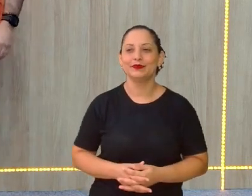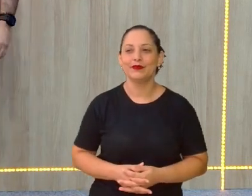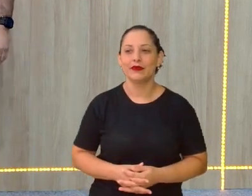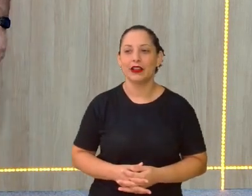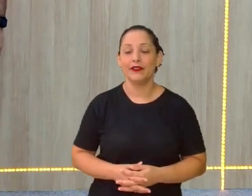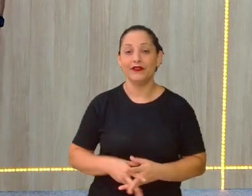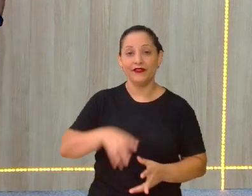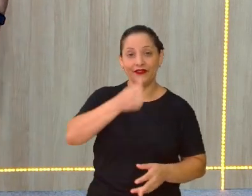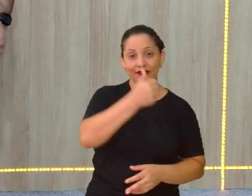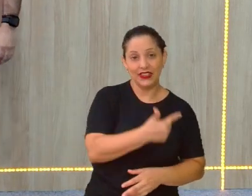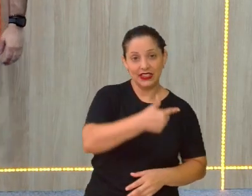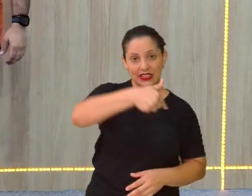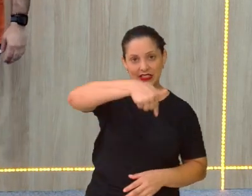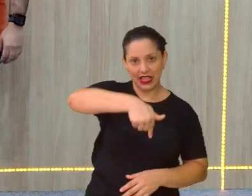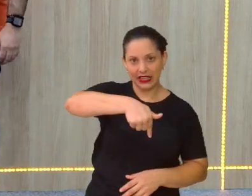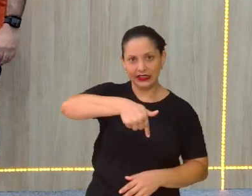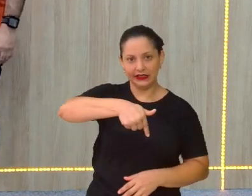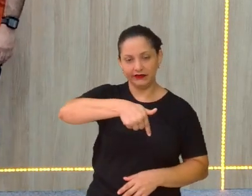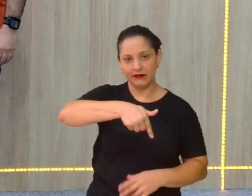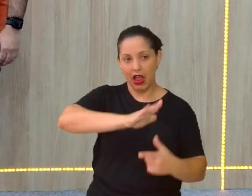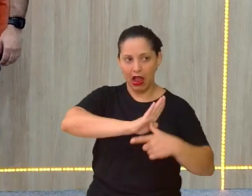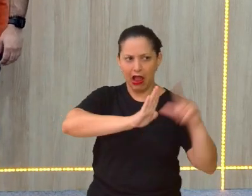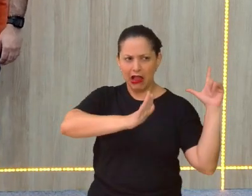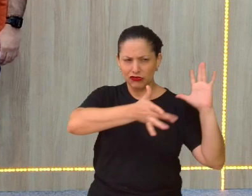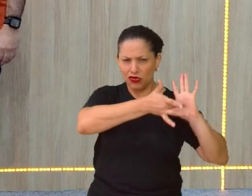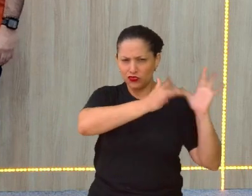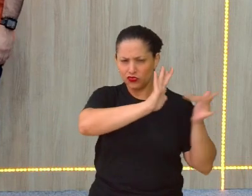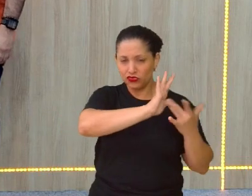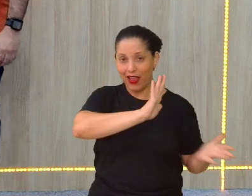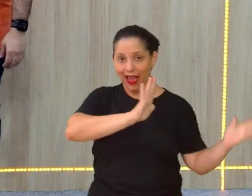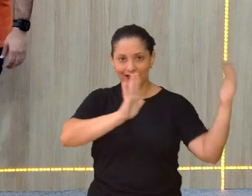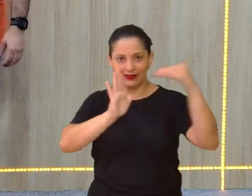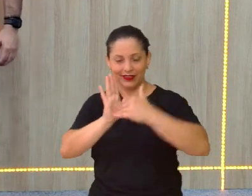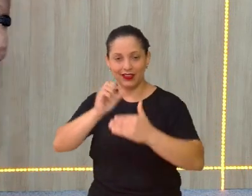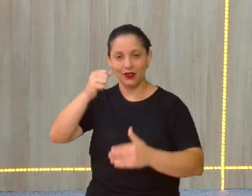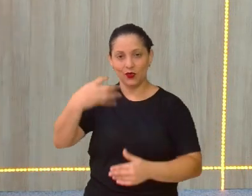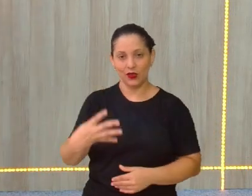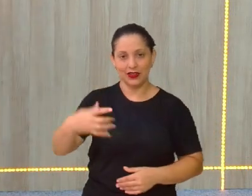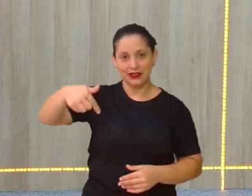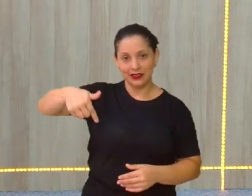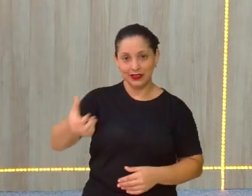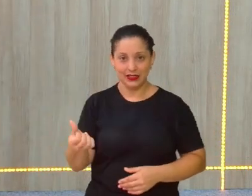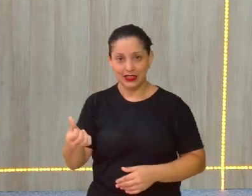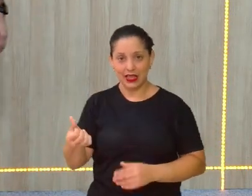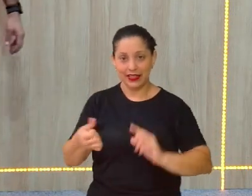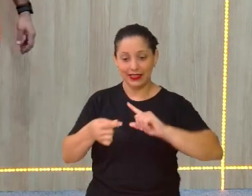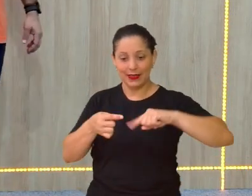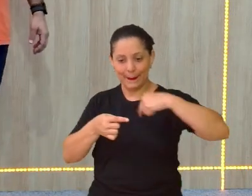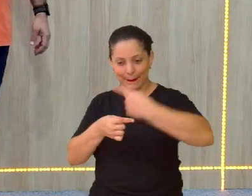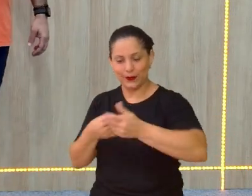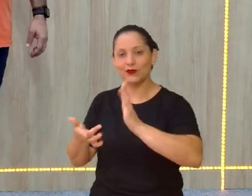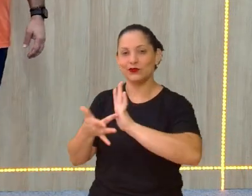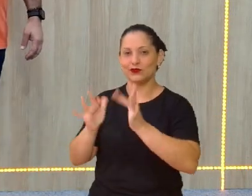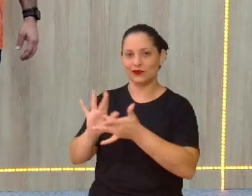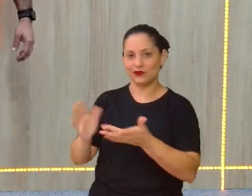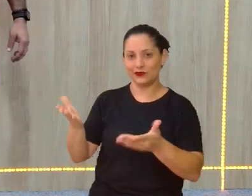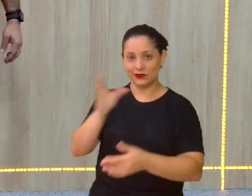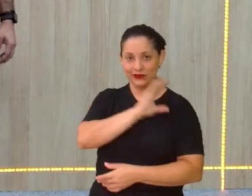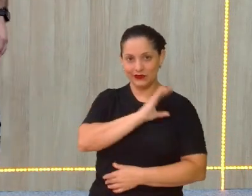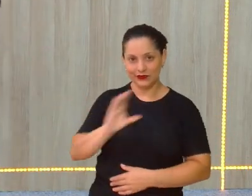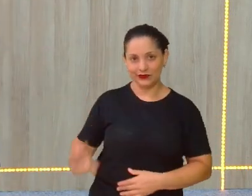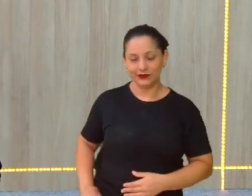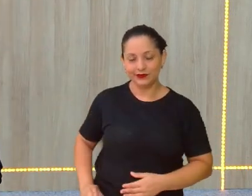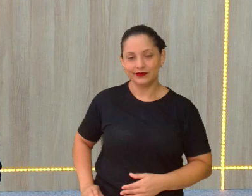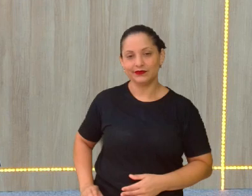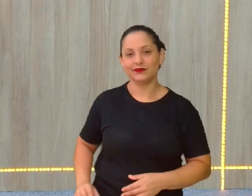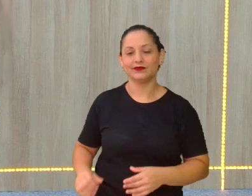né, veja, 27 a.C. até 476 depois de Cristo, quando no